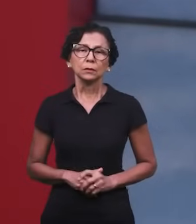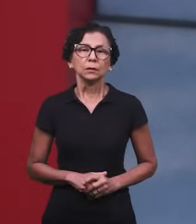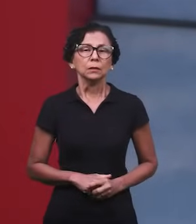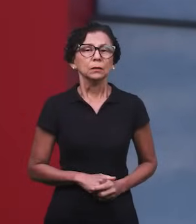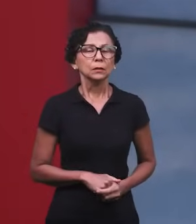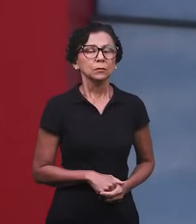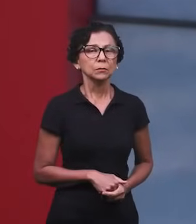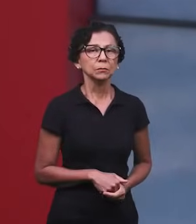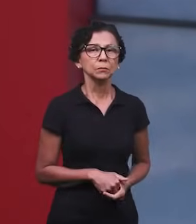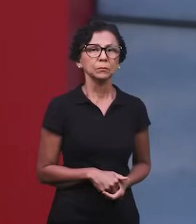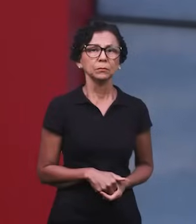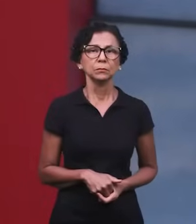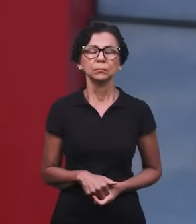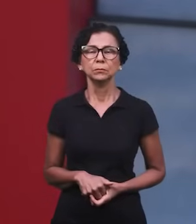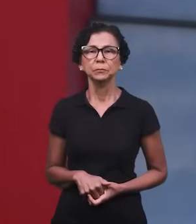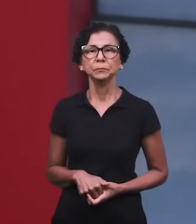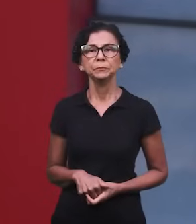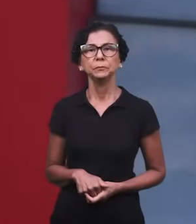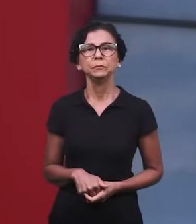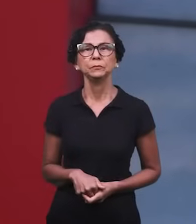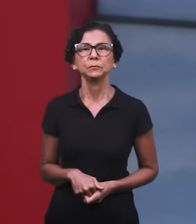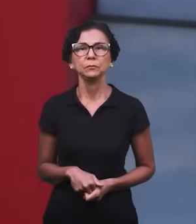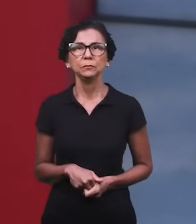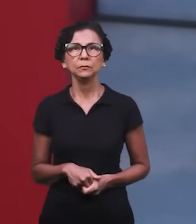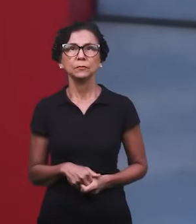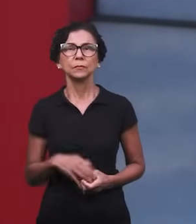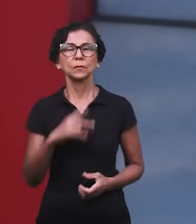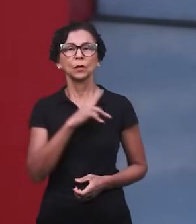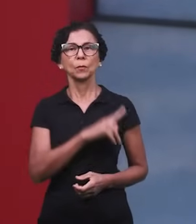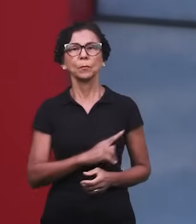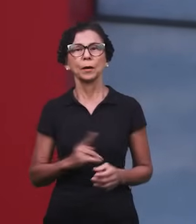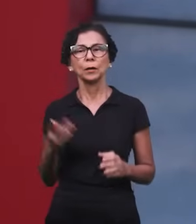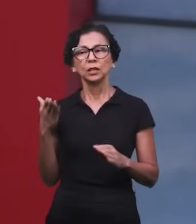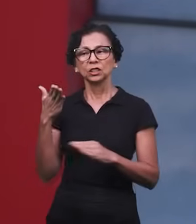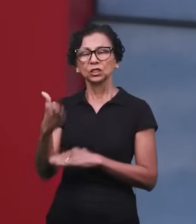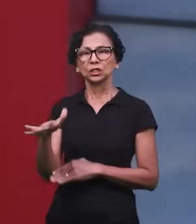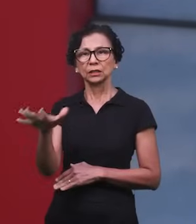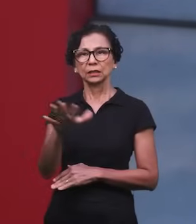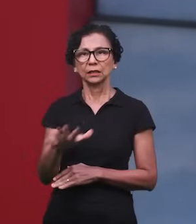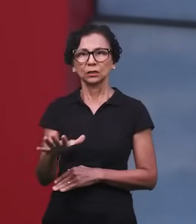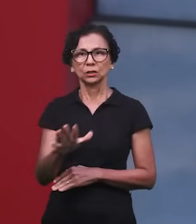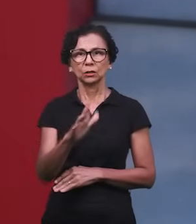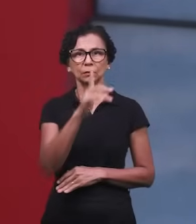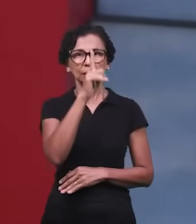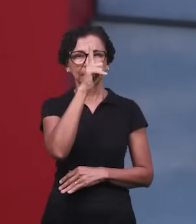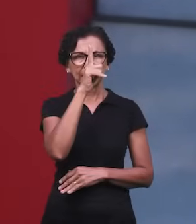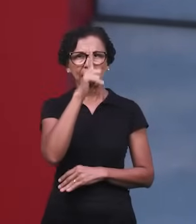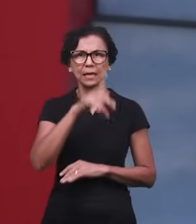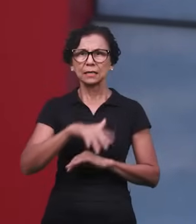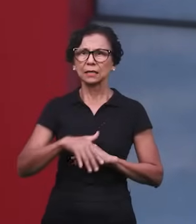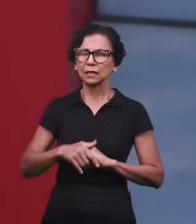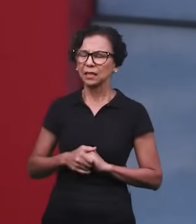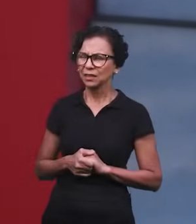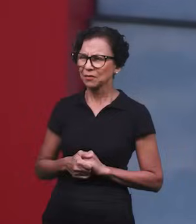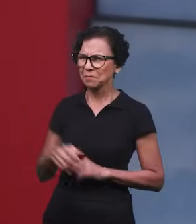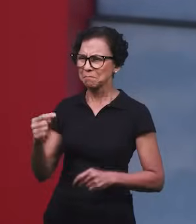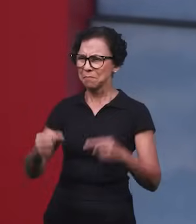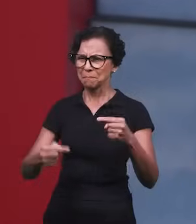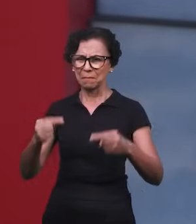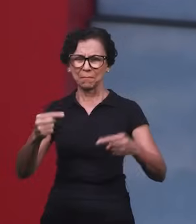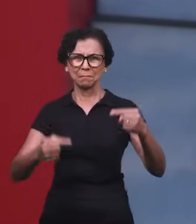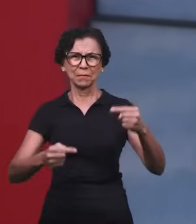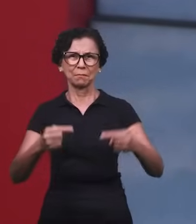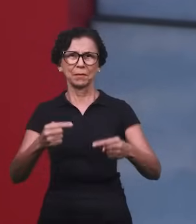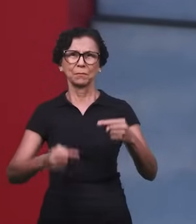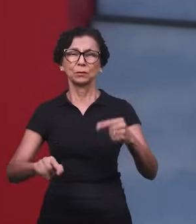né? Então, quando Paulo chega ali em Atenas e ele vê tudo aquilo acontecendo, né? Aqueles